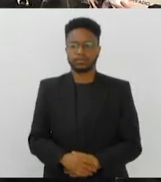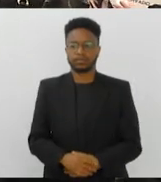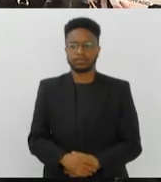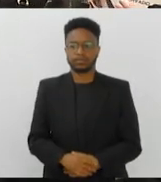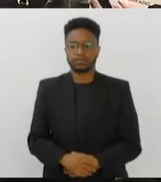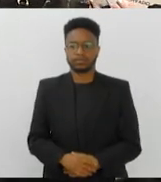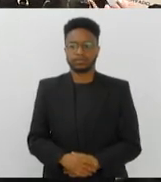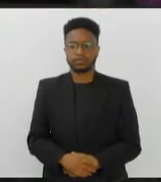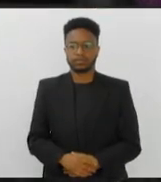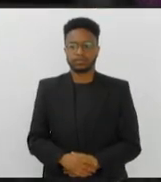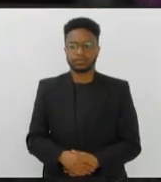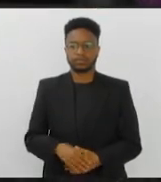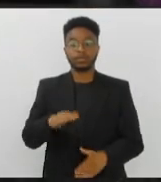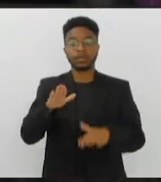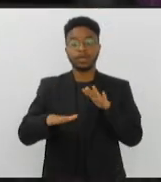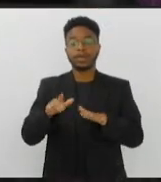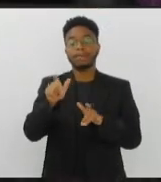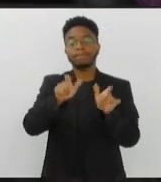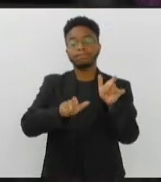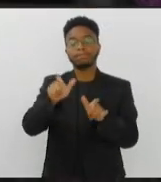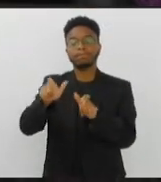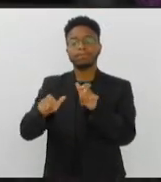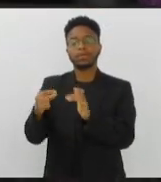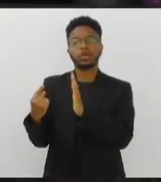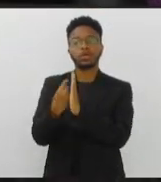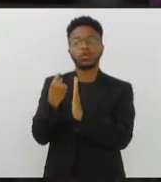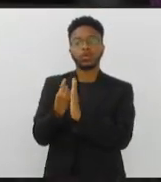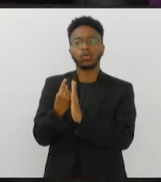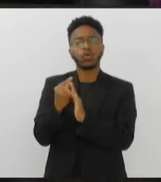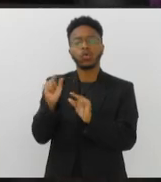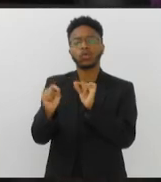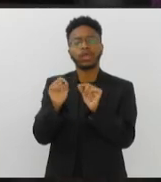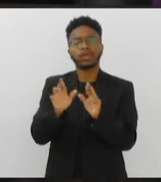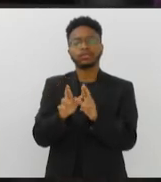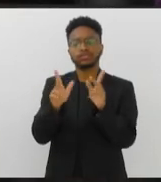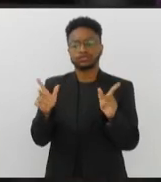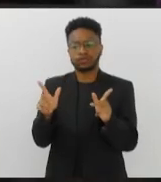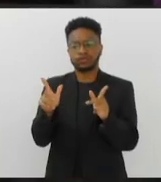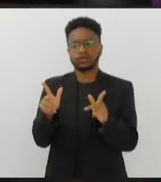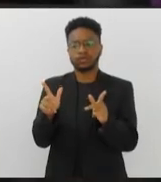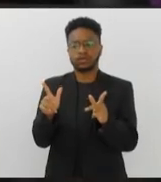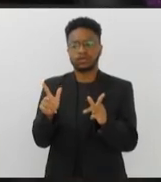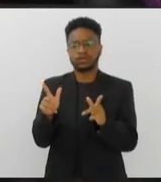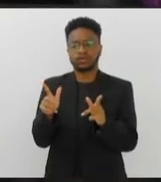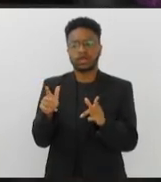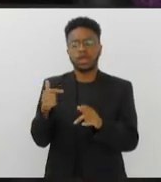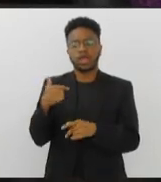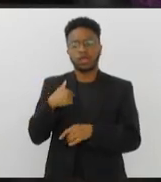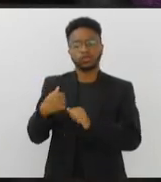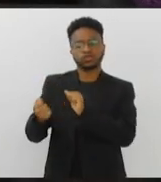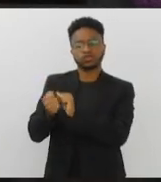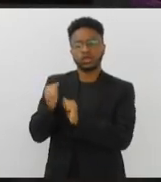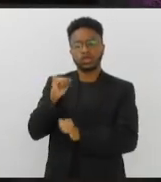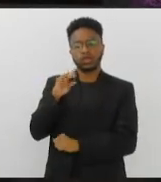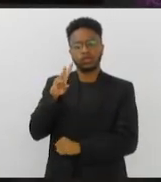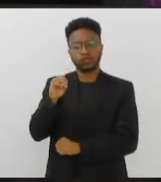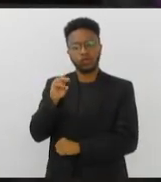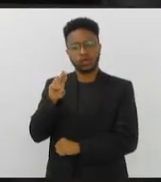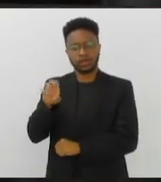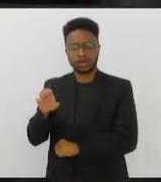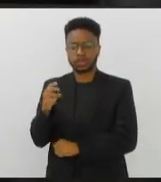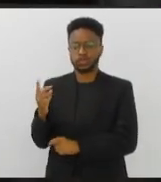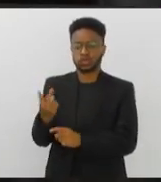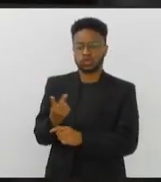Às vezes as pessoas perguntam qual o diferencial. Estava aqui, eu e a desembargadora Ivone, a gente é muito travessa, nós duas,